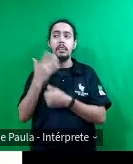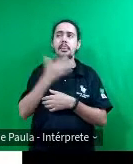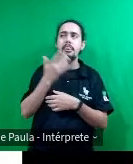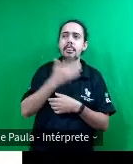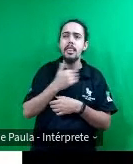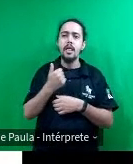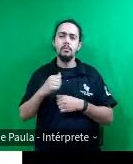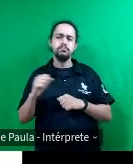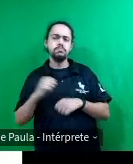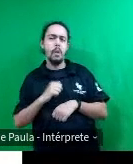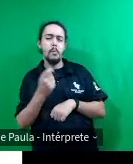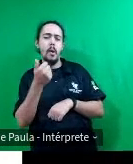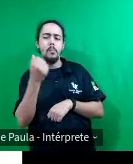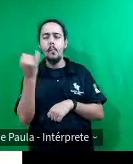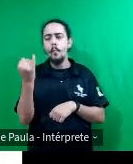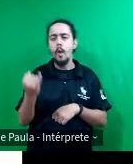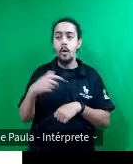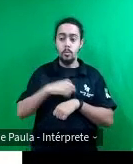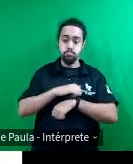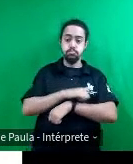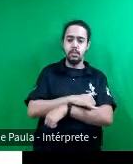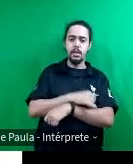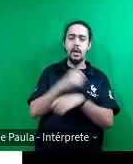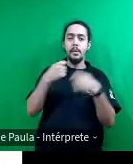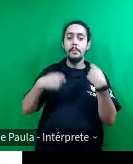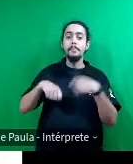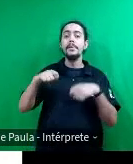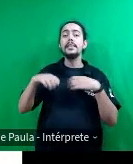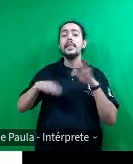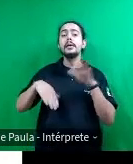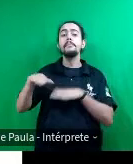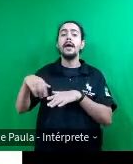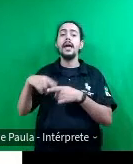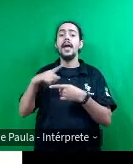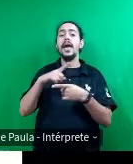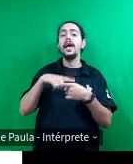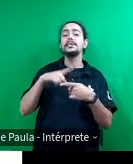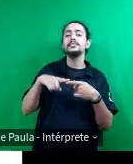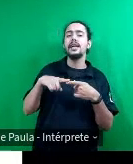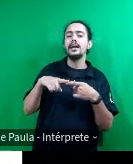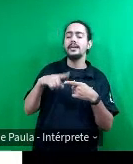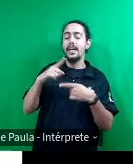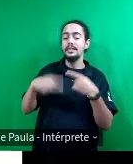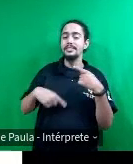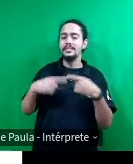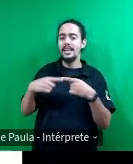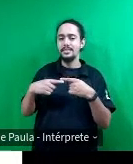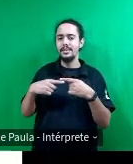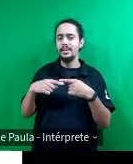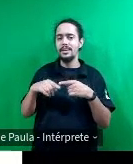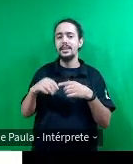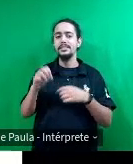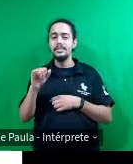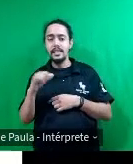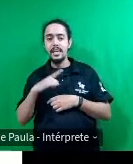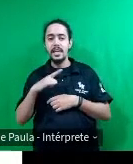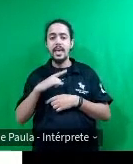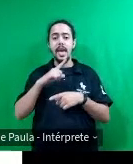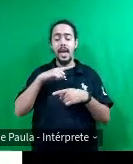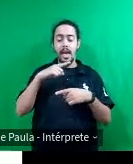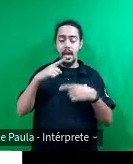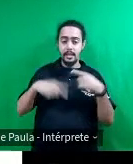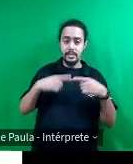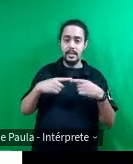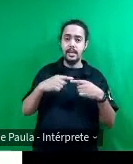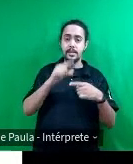é menos resistivo, depende da resistência. Os mais que têm resistência maior, pega menos corrente. O que tem